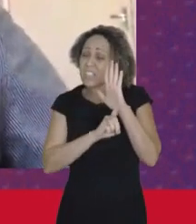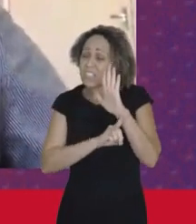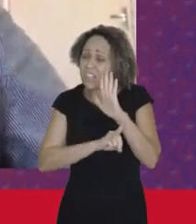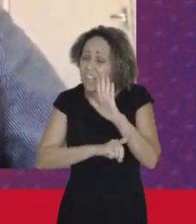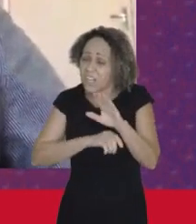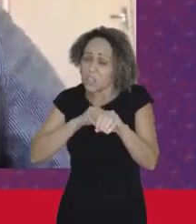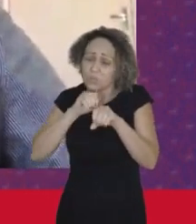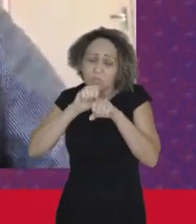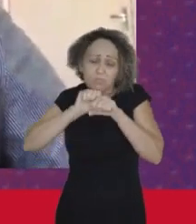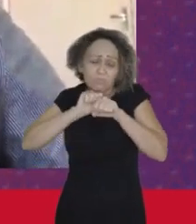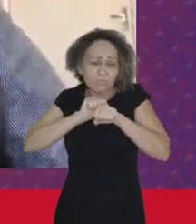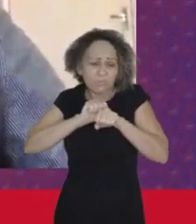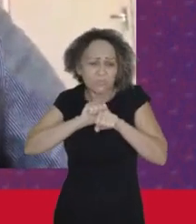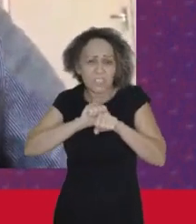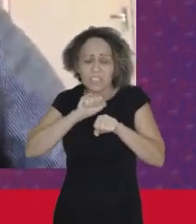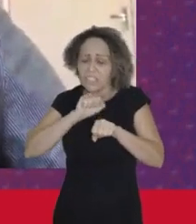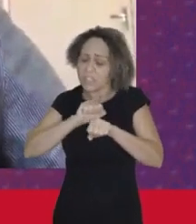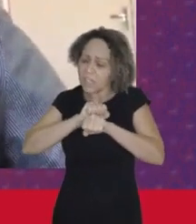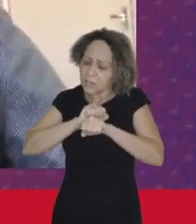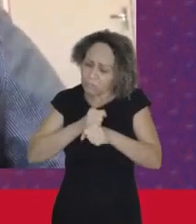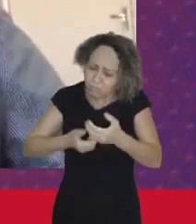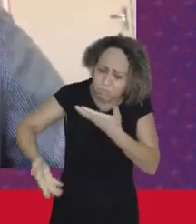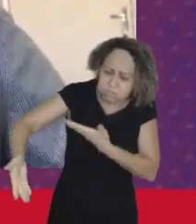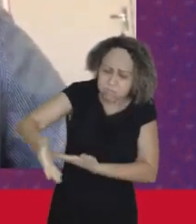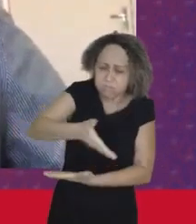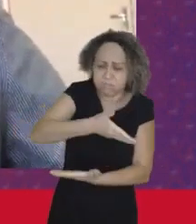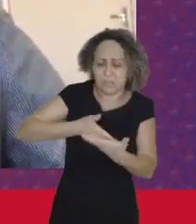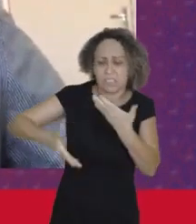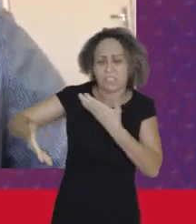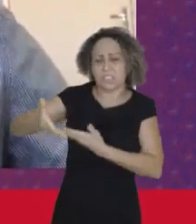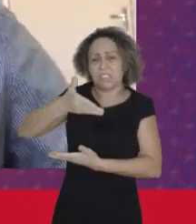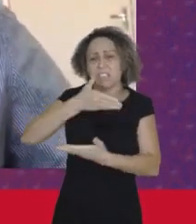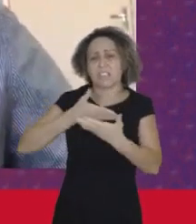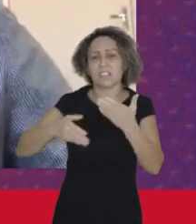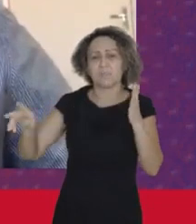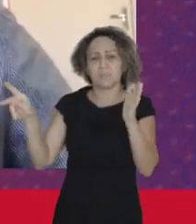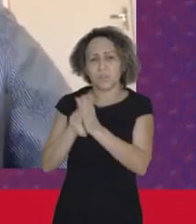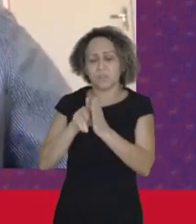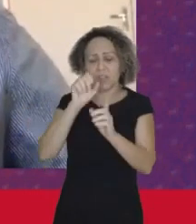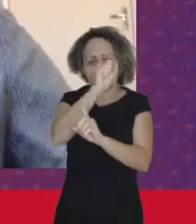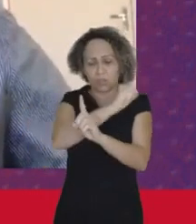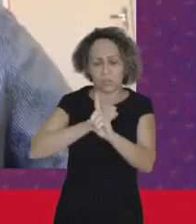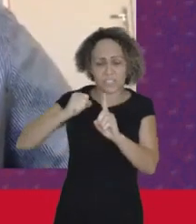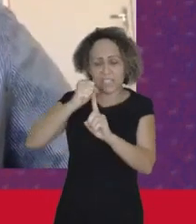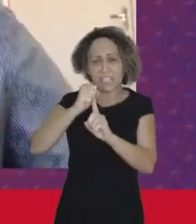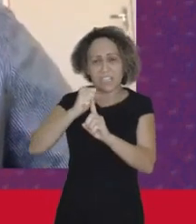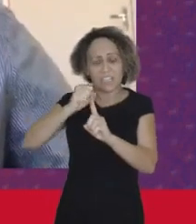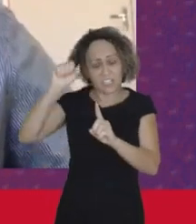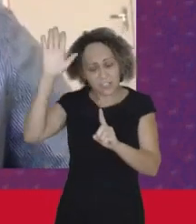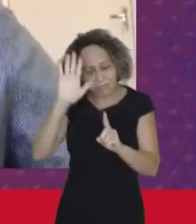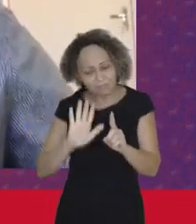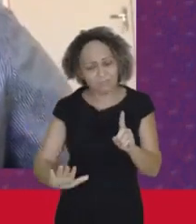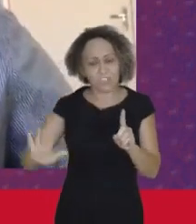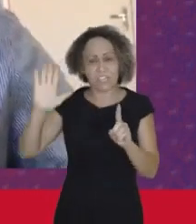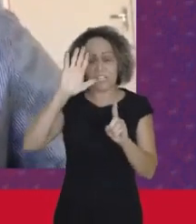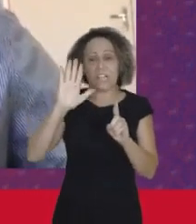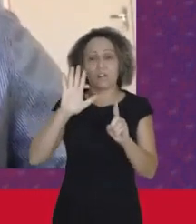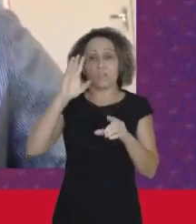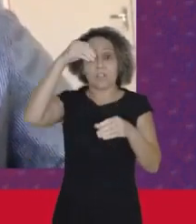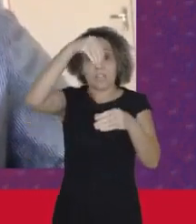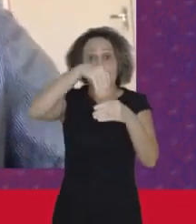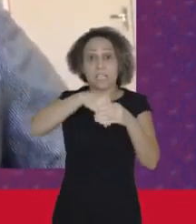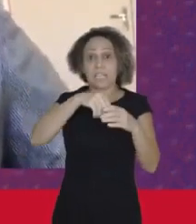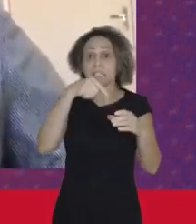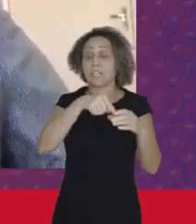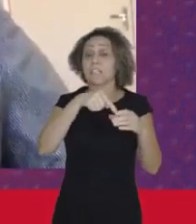sendo de responsabilidade da sociedade em geral. Nessa categoria está o direito à